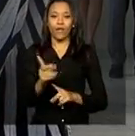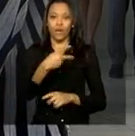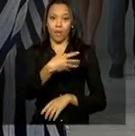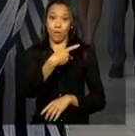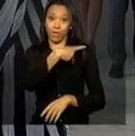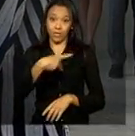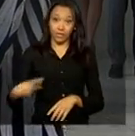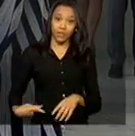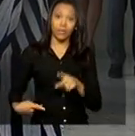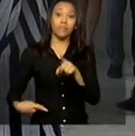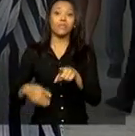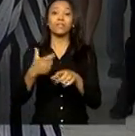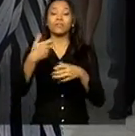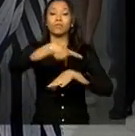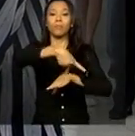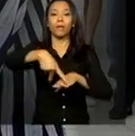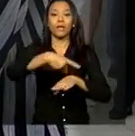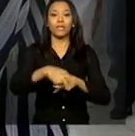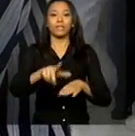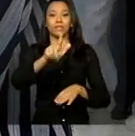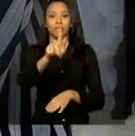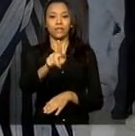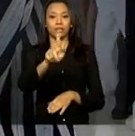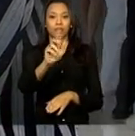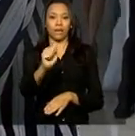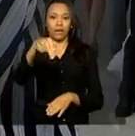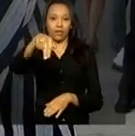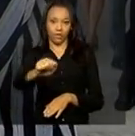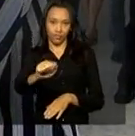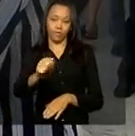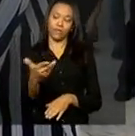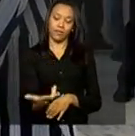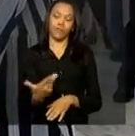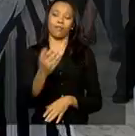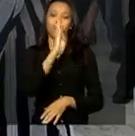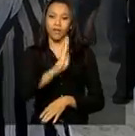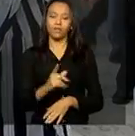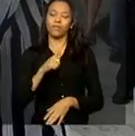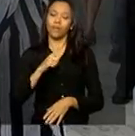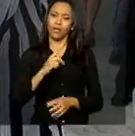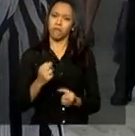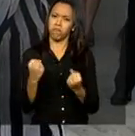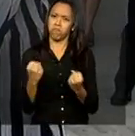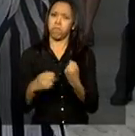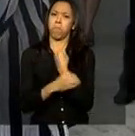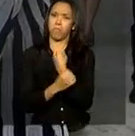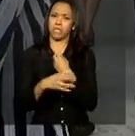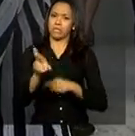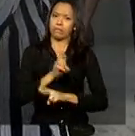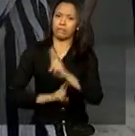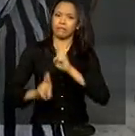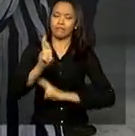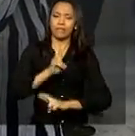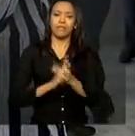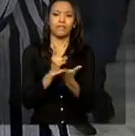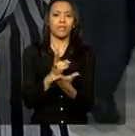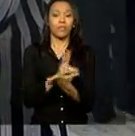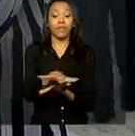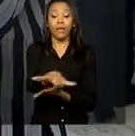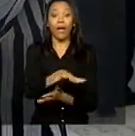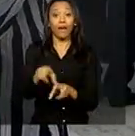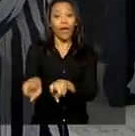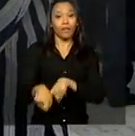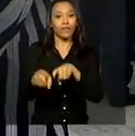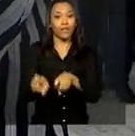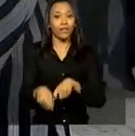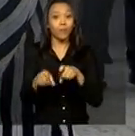Gana. Isto. Né? O Brasil possui uma parceria bastante consolidada com Gana, sobretudo em termos de cooperação agrícola via